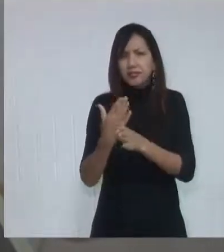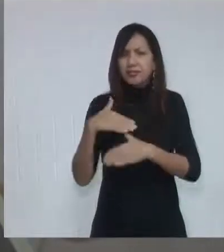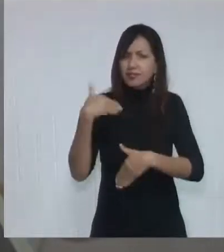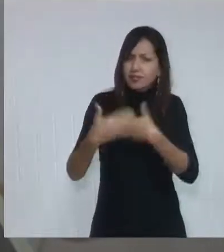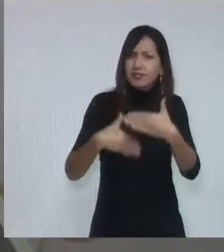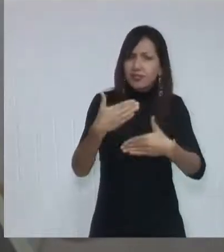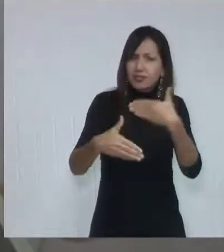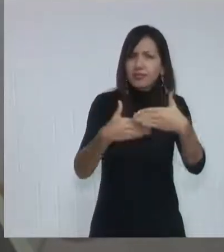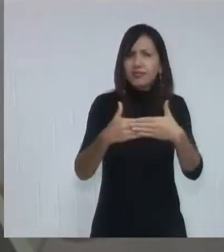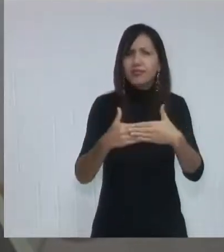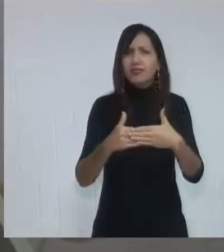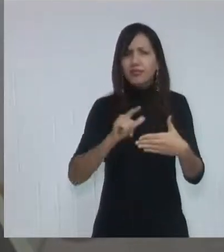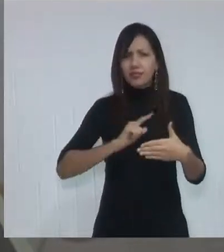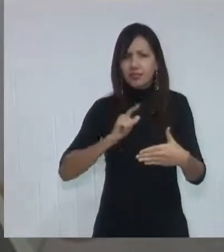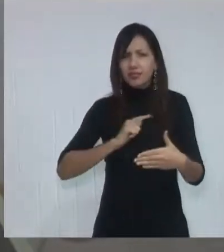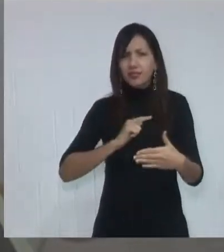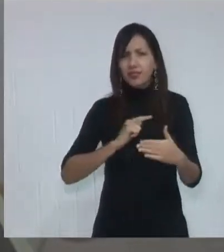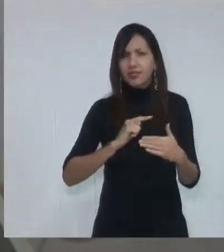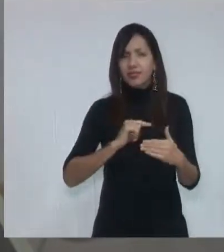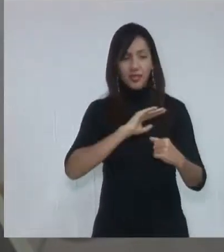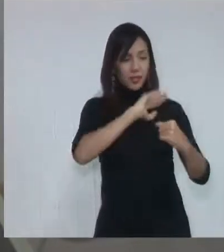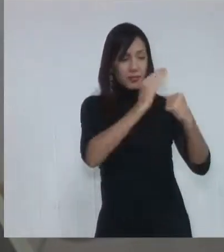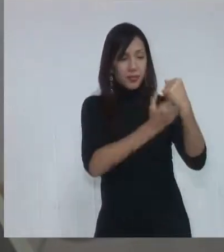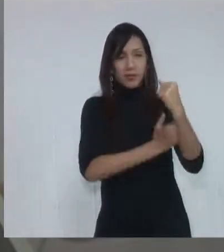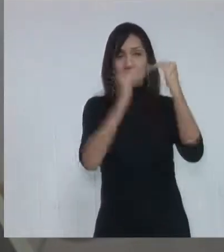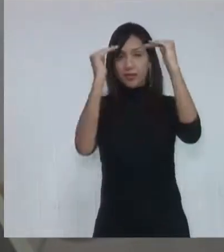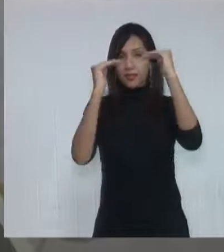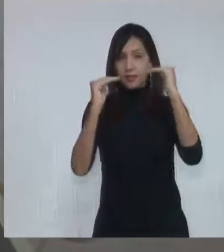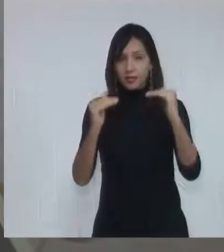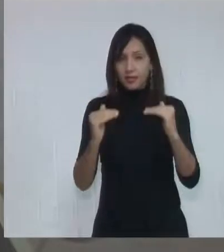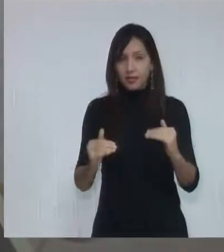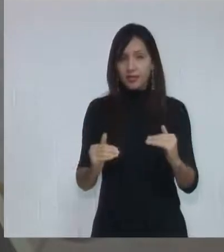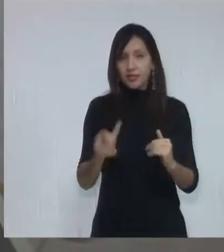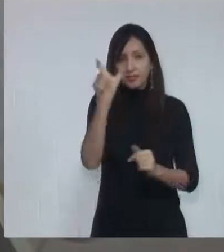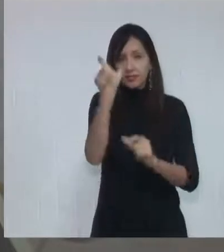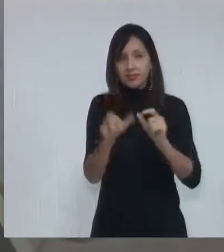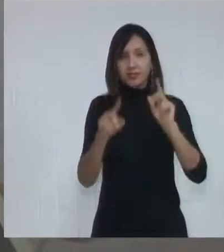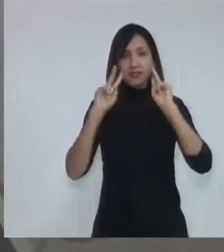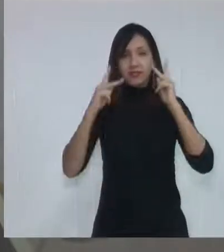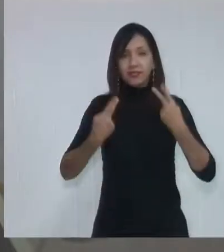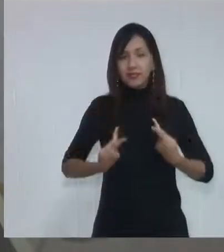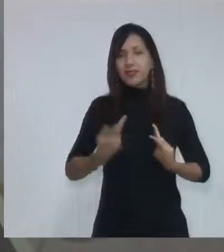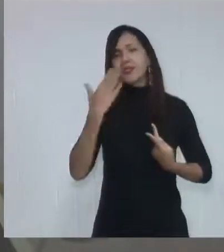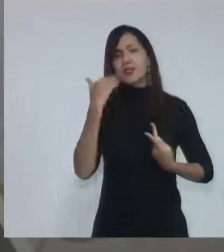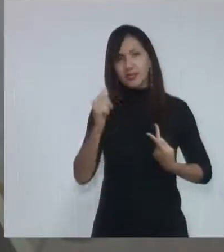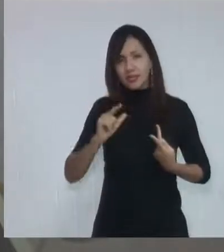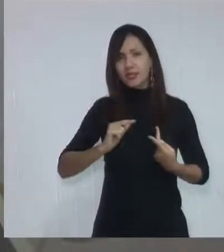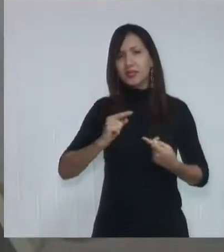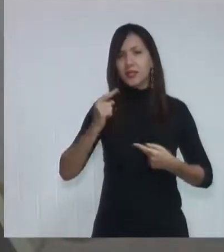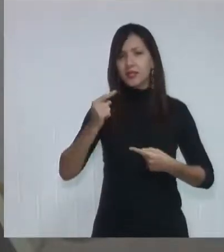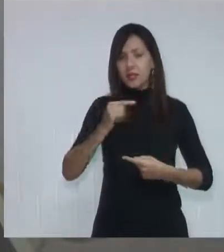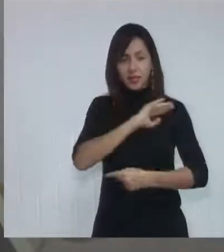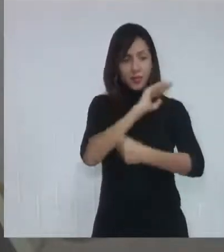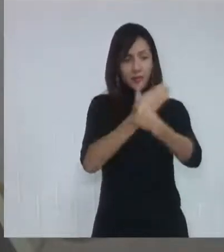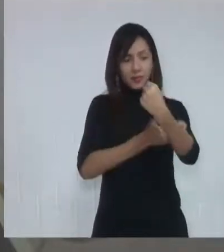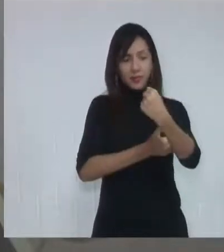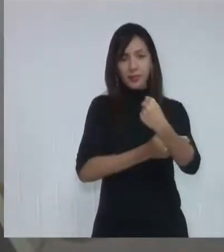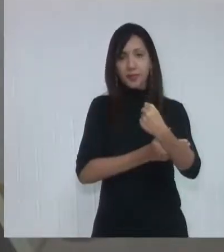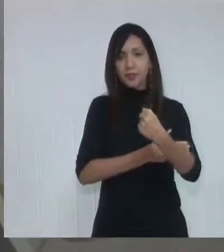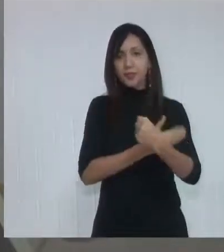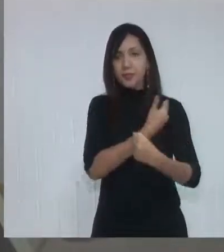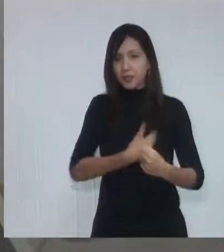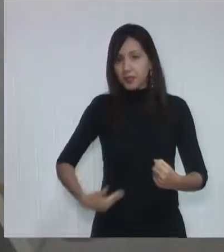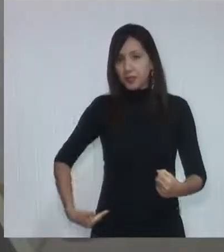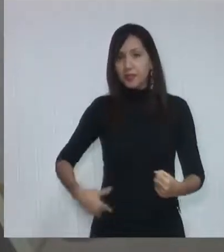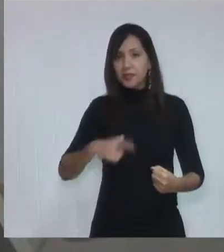da hierarquização do ser humano. Sabemos que é papel do poder público assegurar a educação inclusiva e aprofundar as práticas educacionais